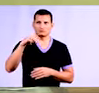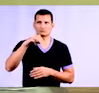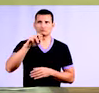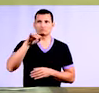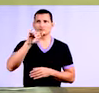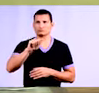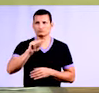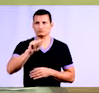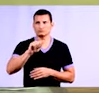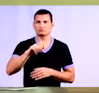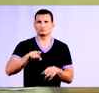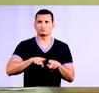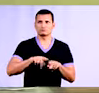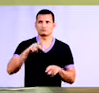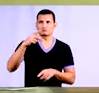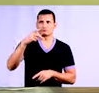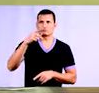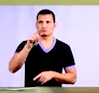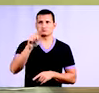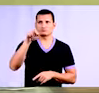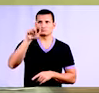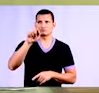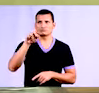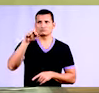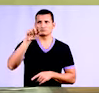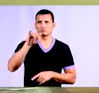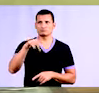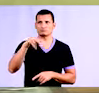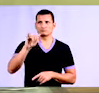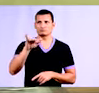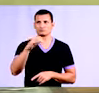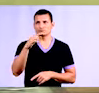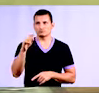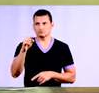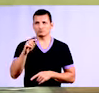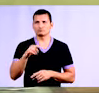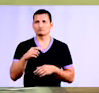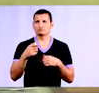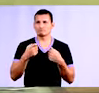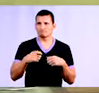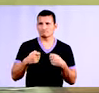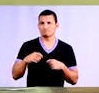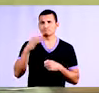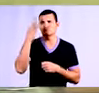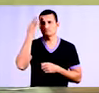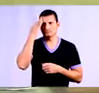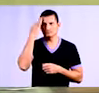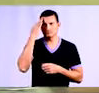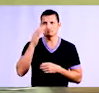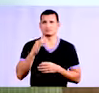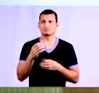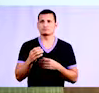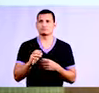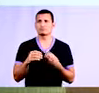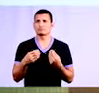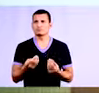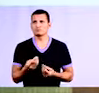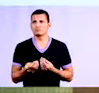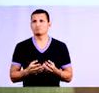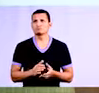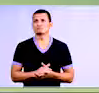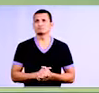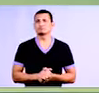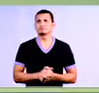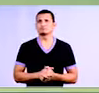A alocação, todas essas técnicas, né? Isso, deve saber as técnicas, deve entender